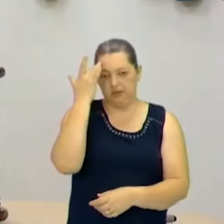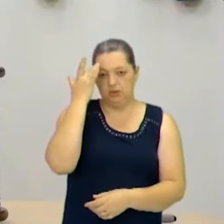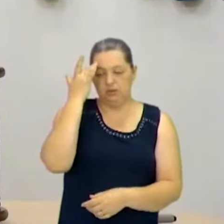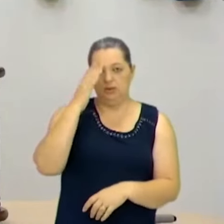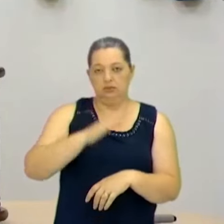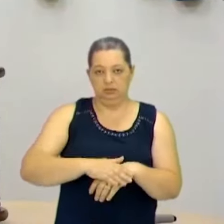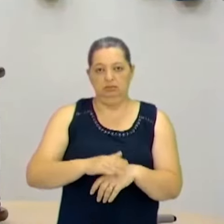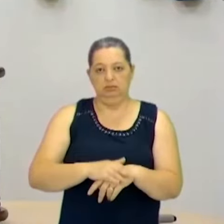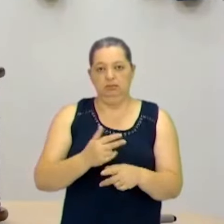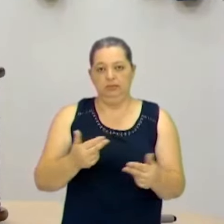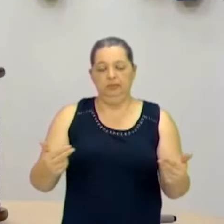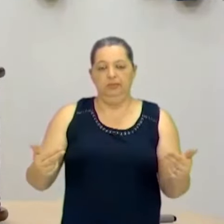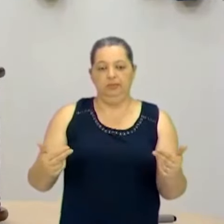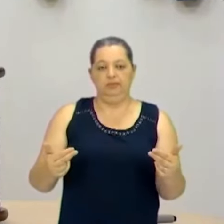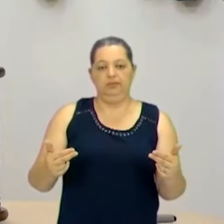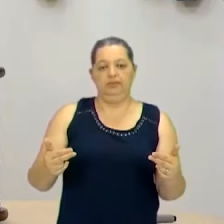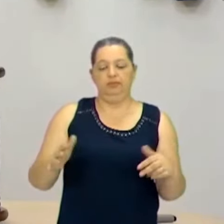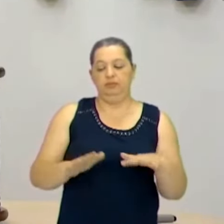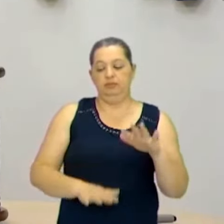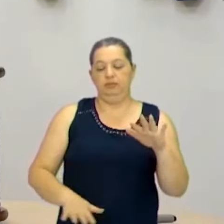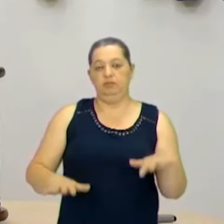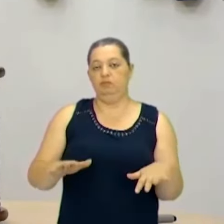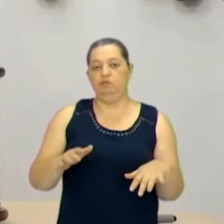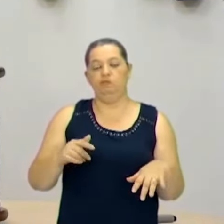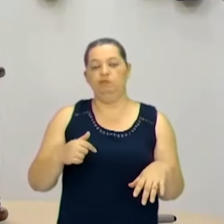maneira, geralmente, elas estão ali